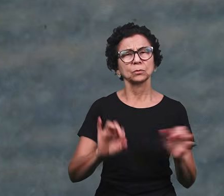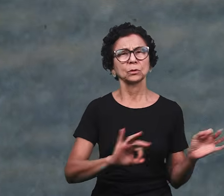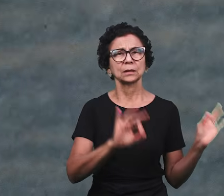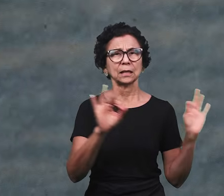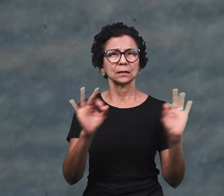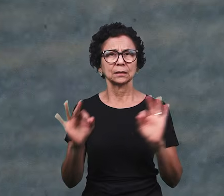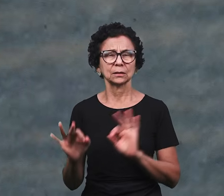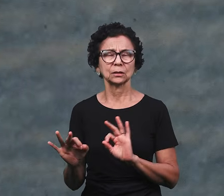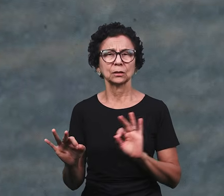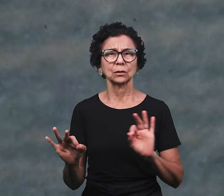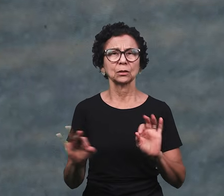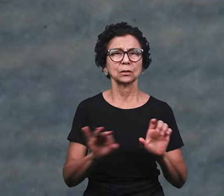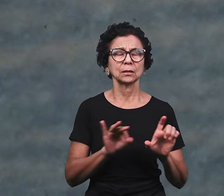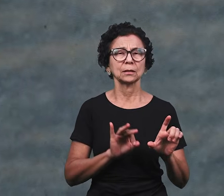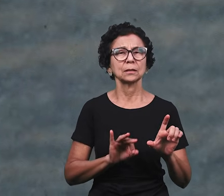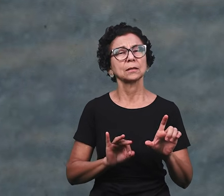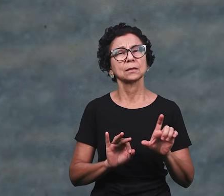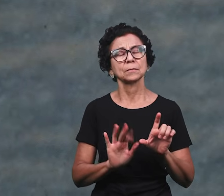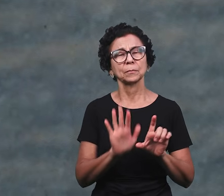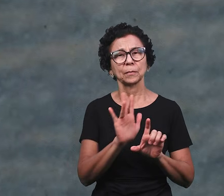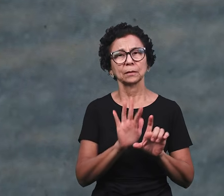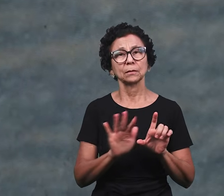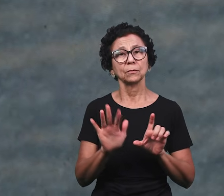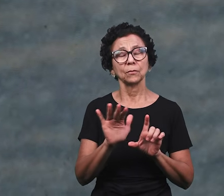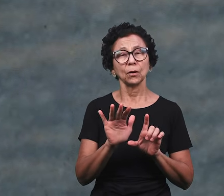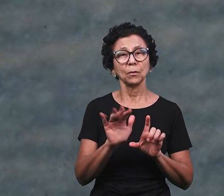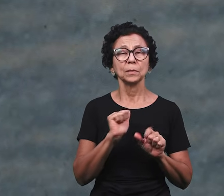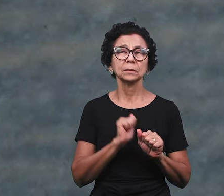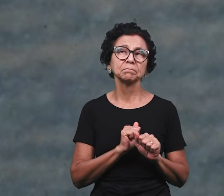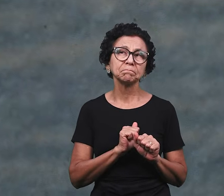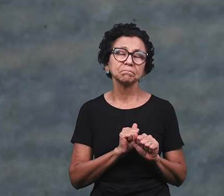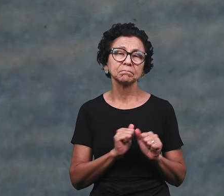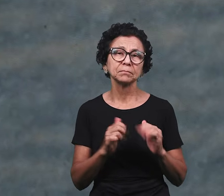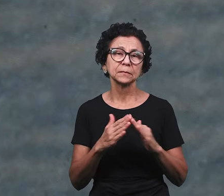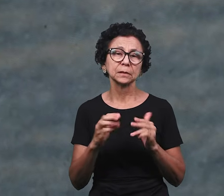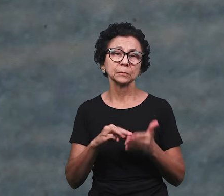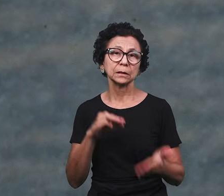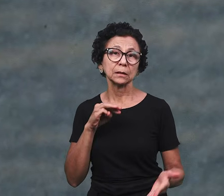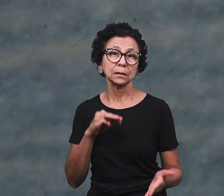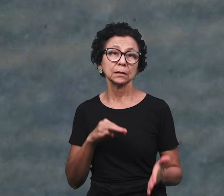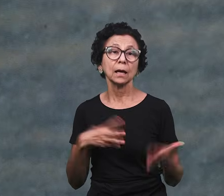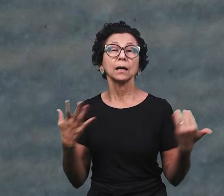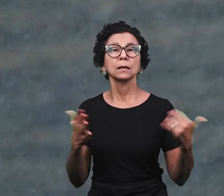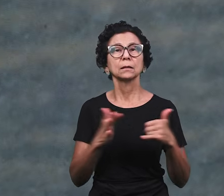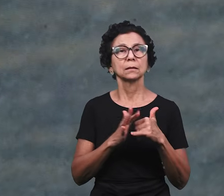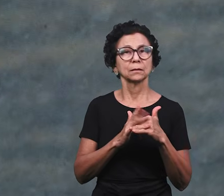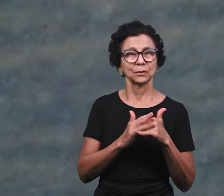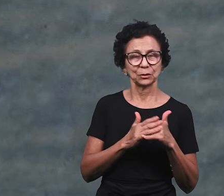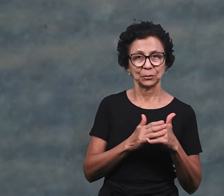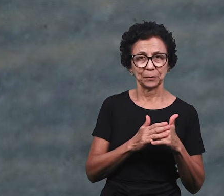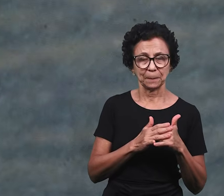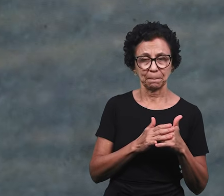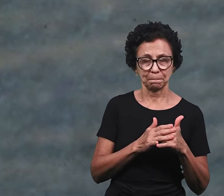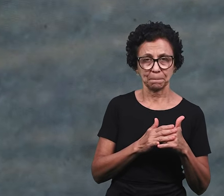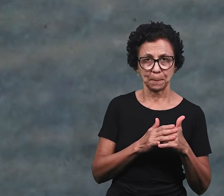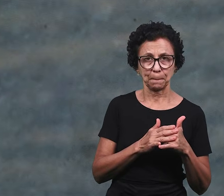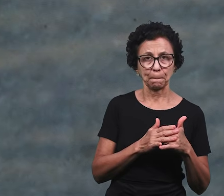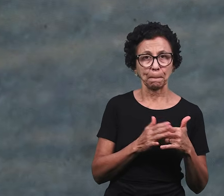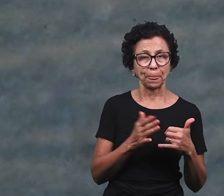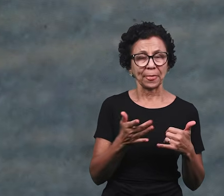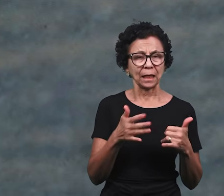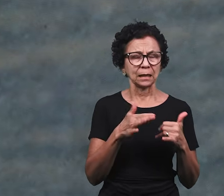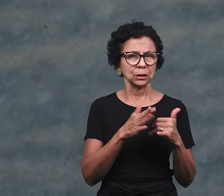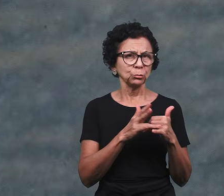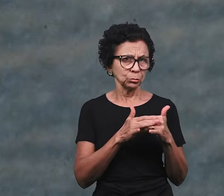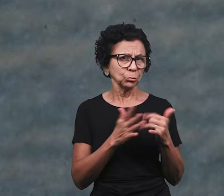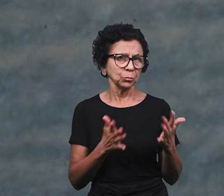das diversas plataformas que a Igreja Cristã Maranata tem, seja através do YouTube. E por que eu estou falando isso? Porque se você estiver no YouTube,